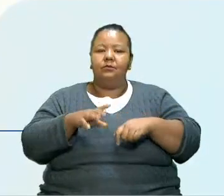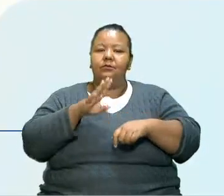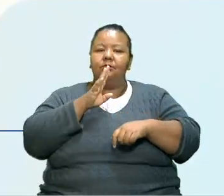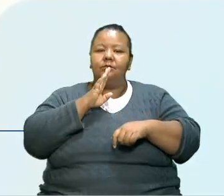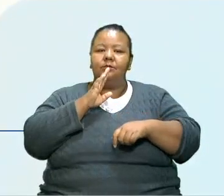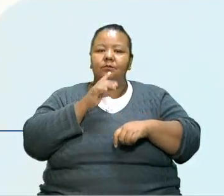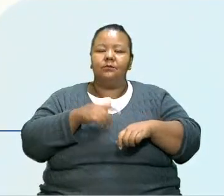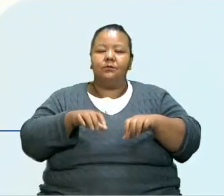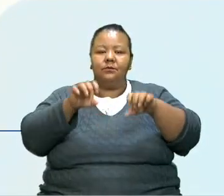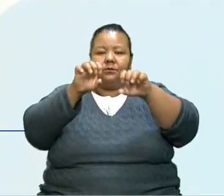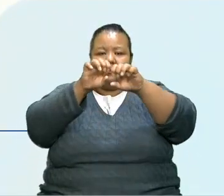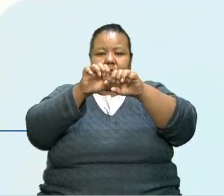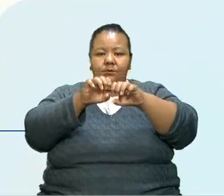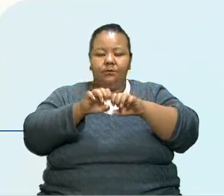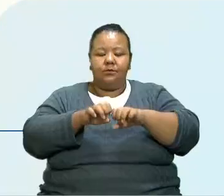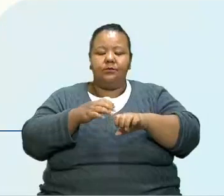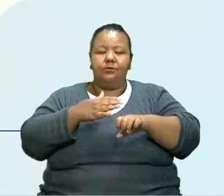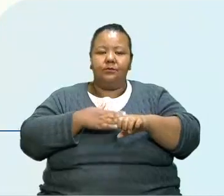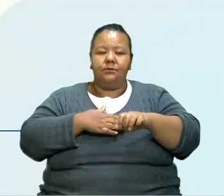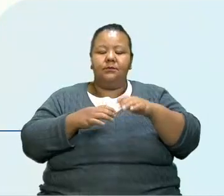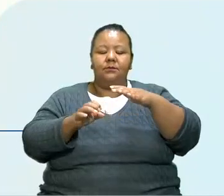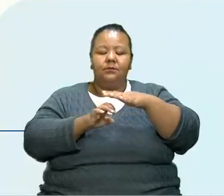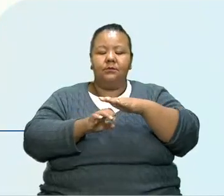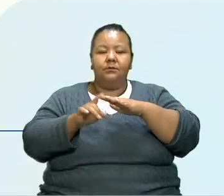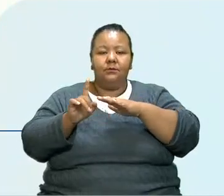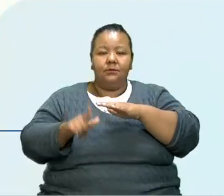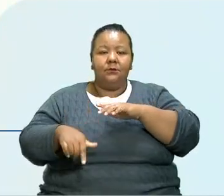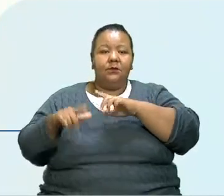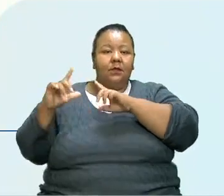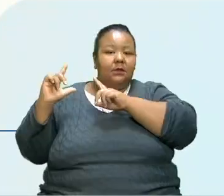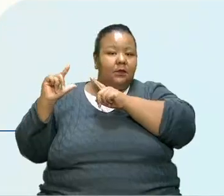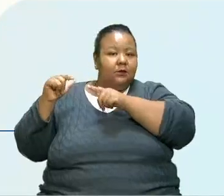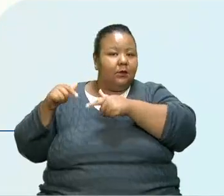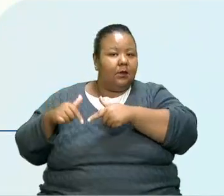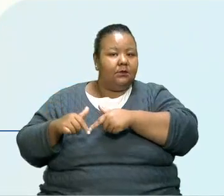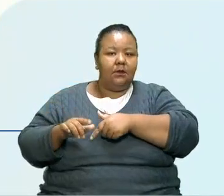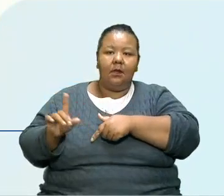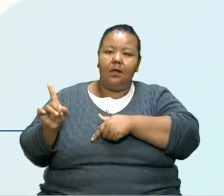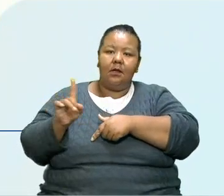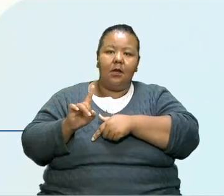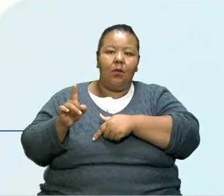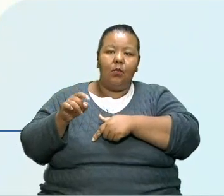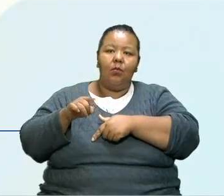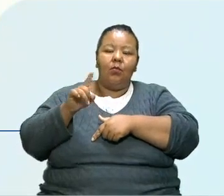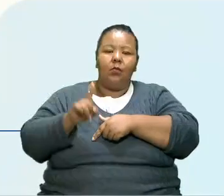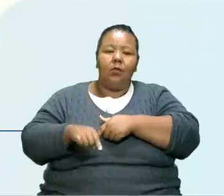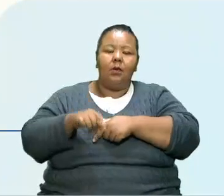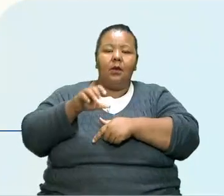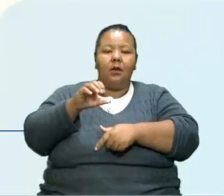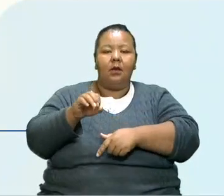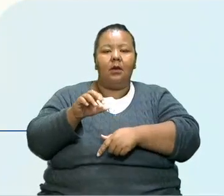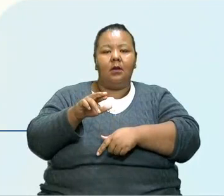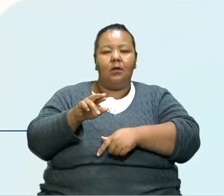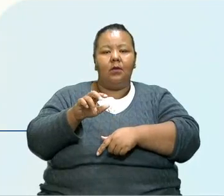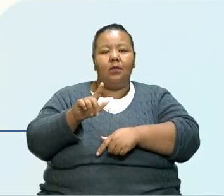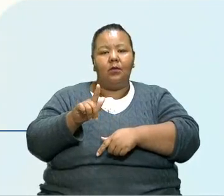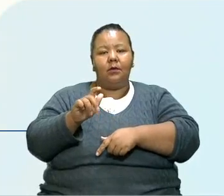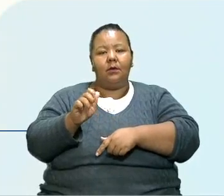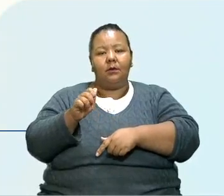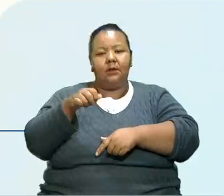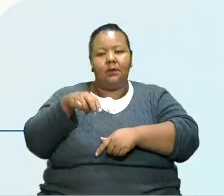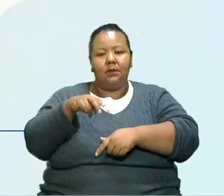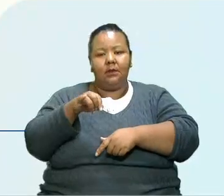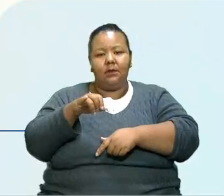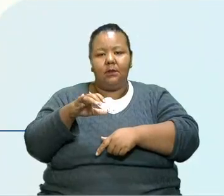minha empresa. É uma estrutura tradicionalista? Não, se eu estou falando de um trabalho flexível, eu já estou falando de uma estrutura orgânica, que eu tenho